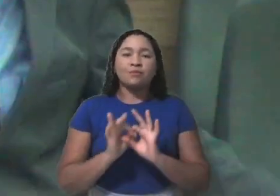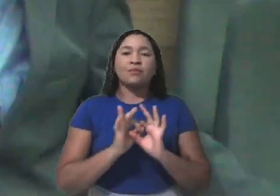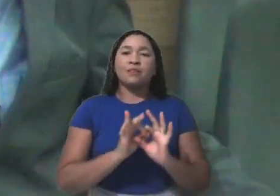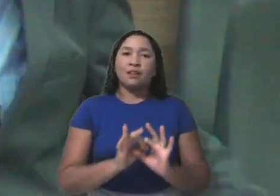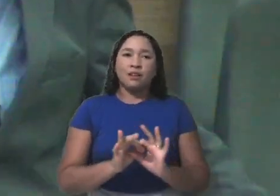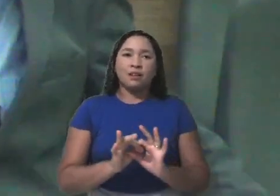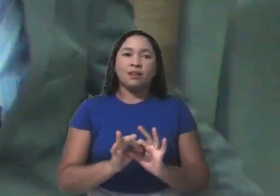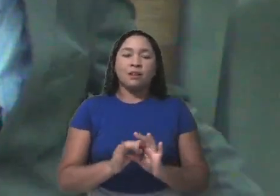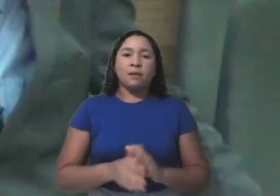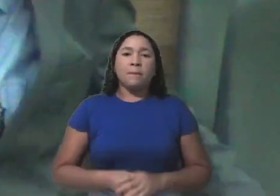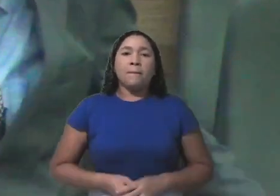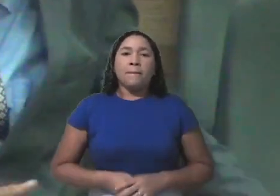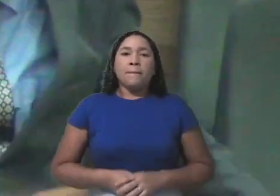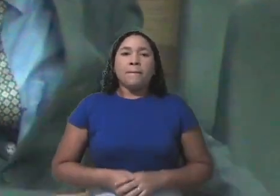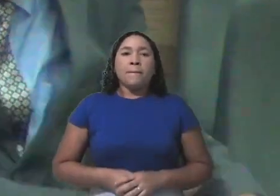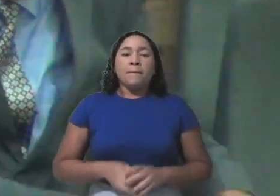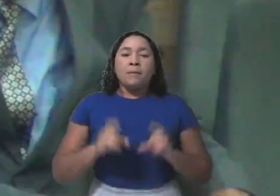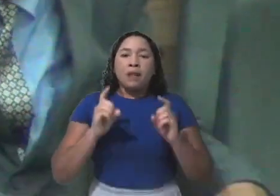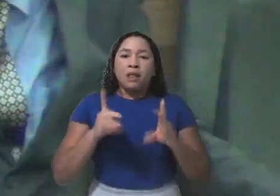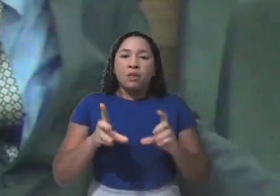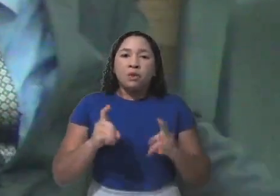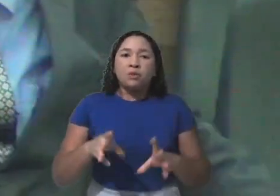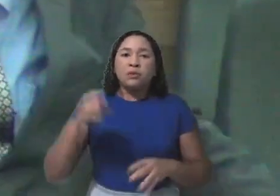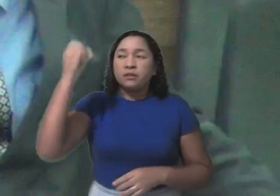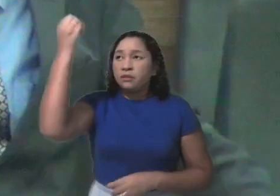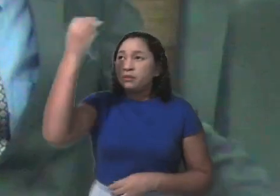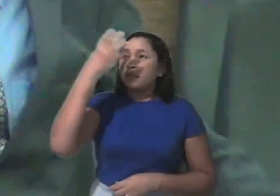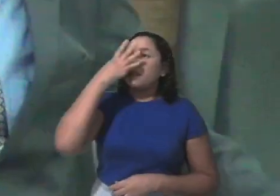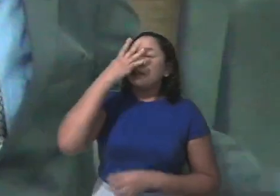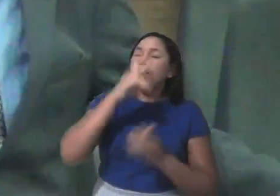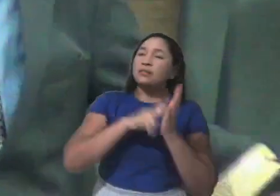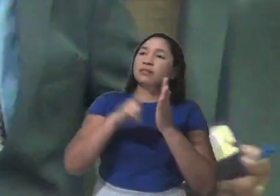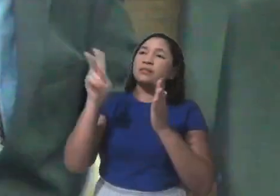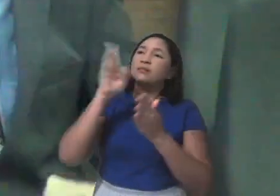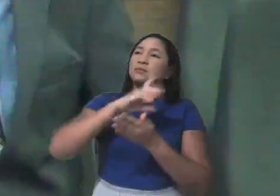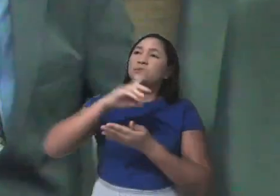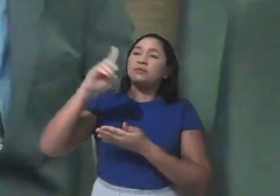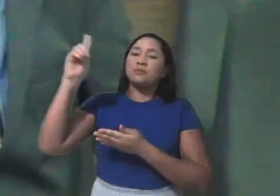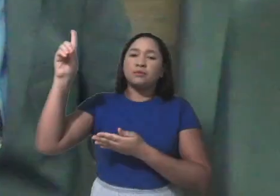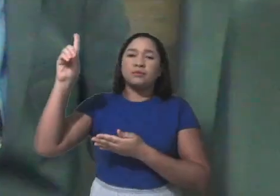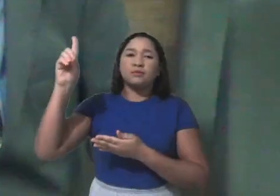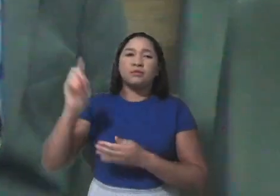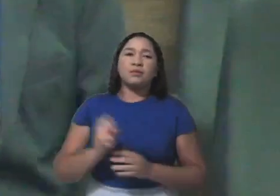Toda a doutrina, a revelação de Deus, ela é progressiva.